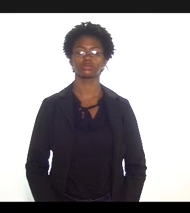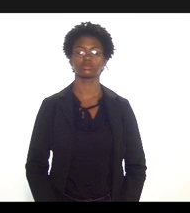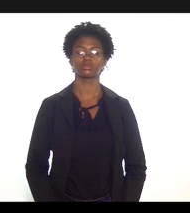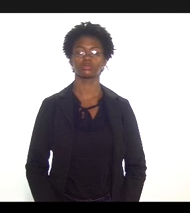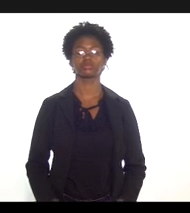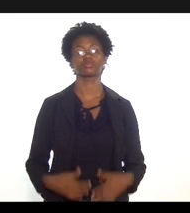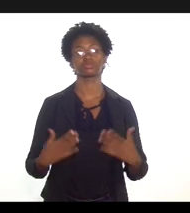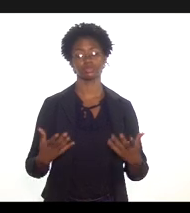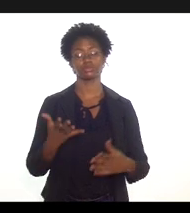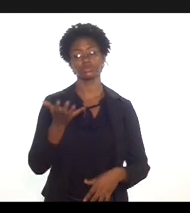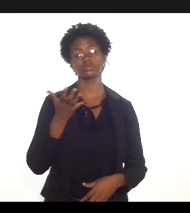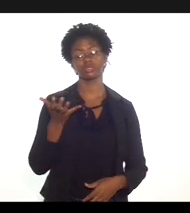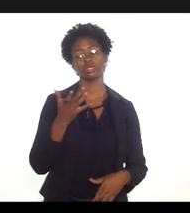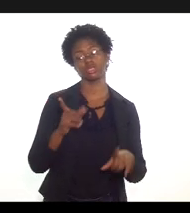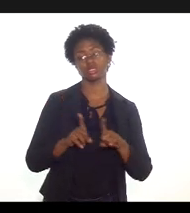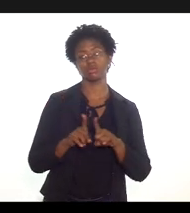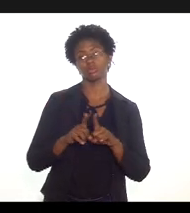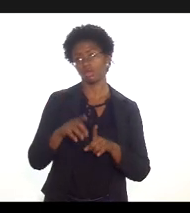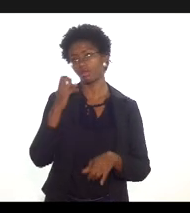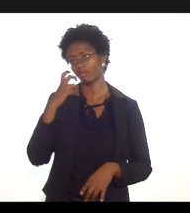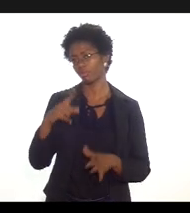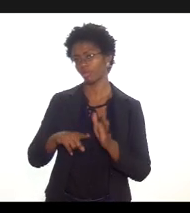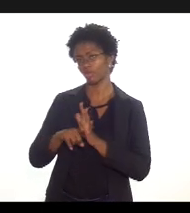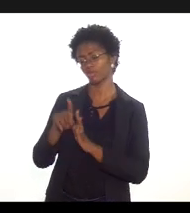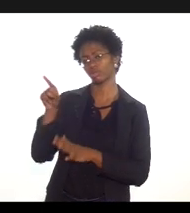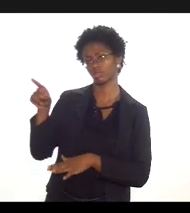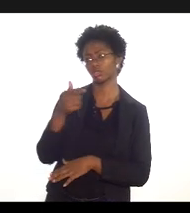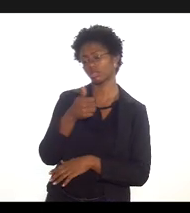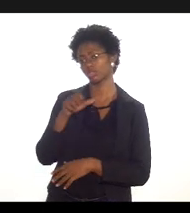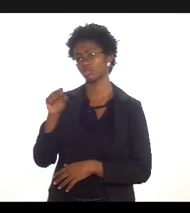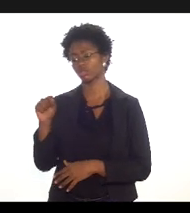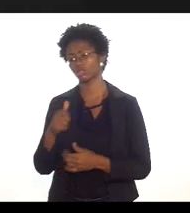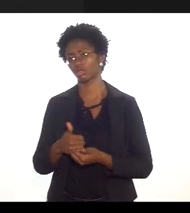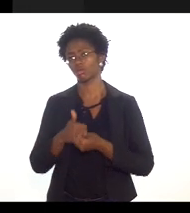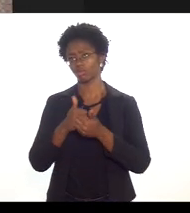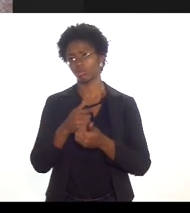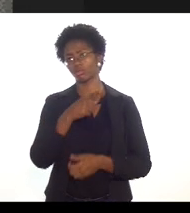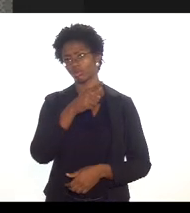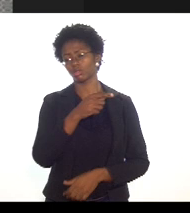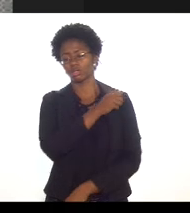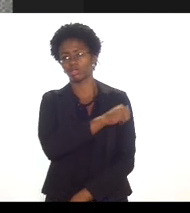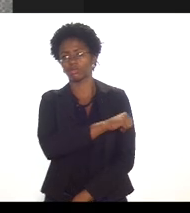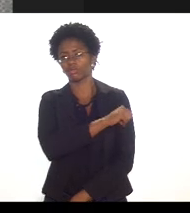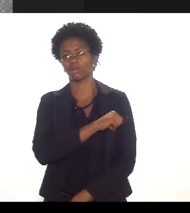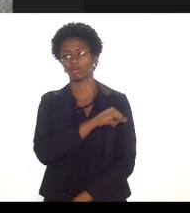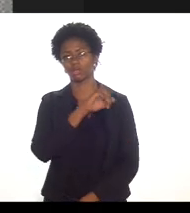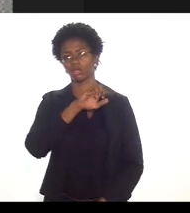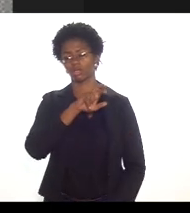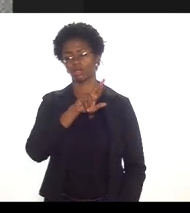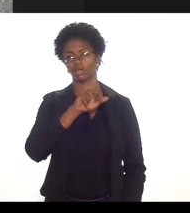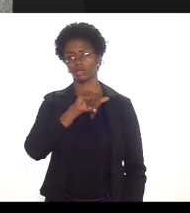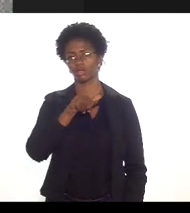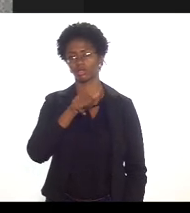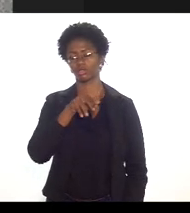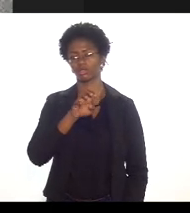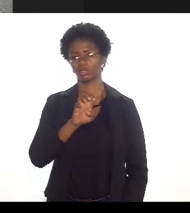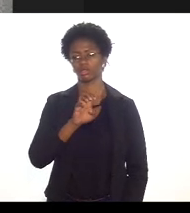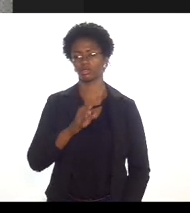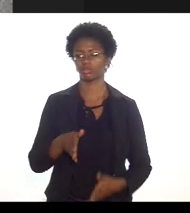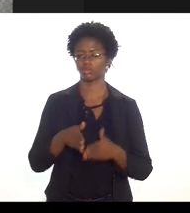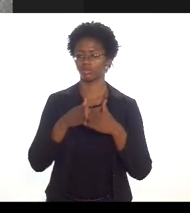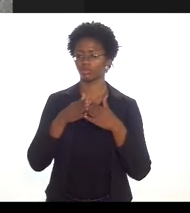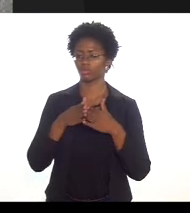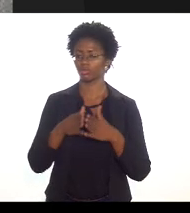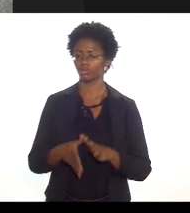Eu queria ver a assessoria se é possível ajudar a deputada enfermeira Rejane. Talvez tenha